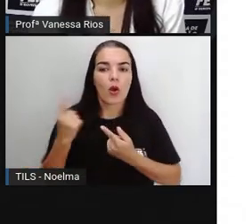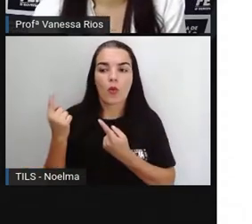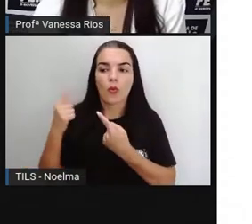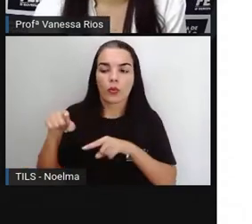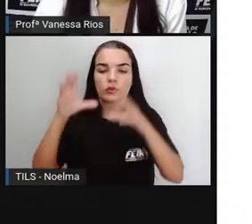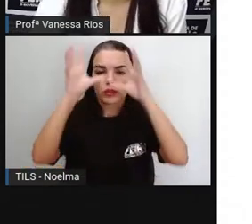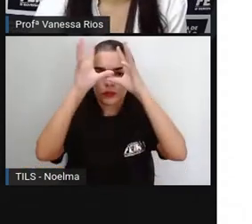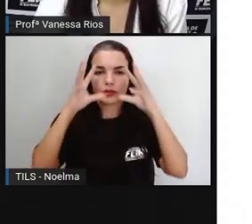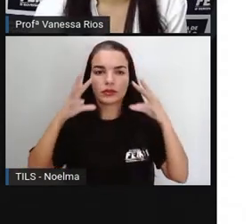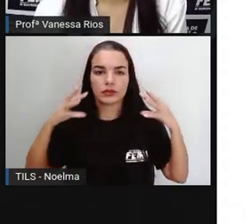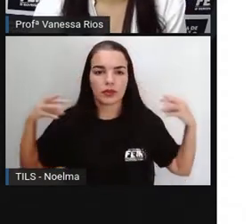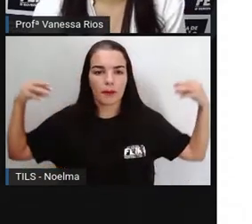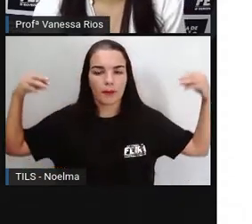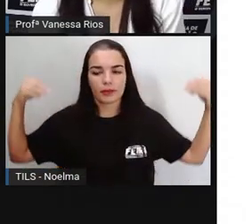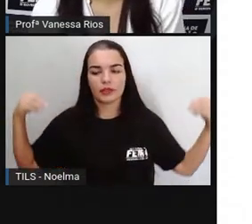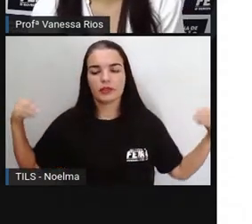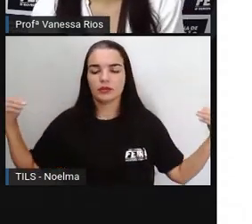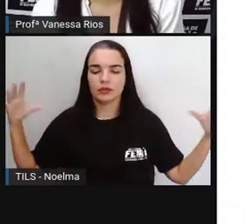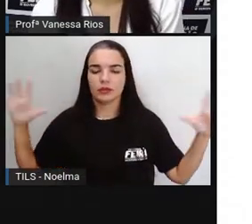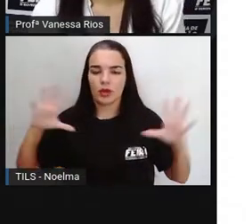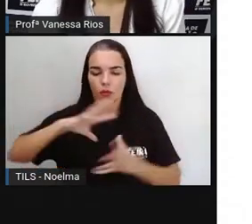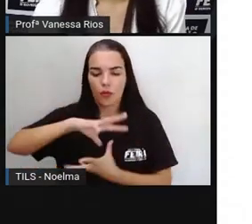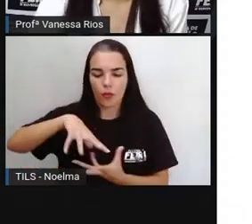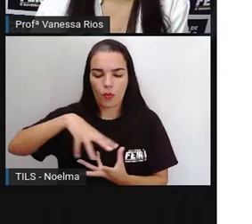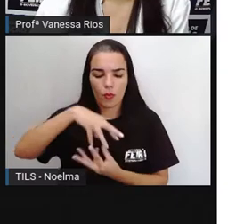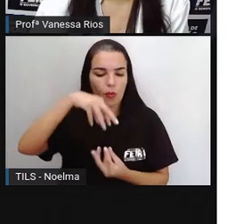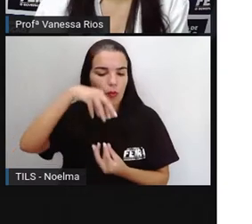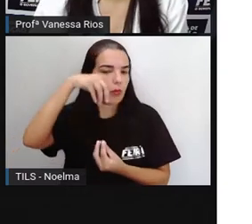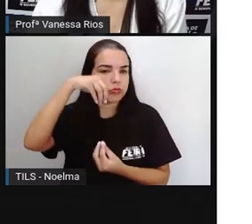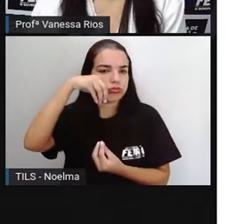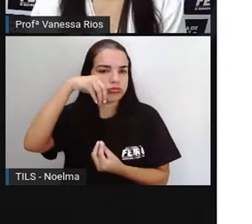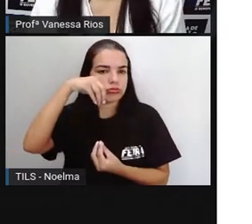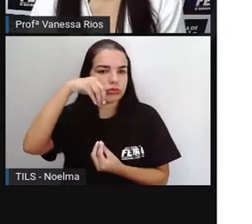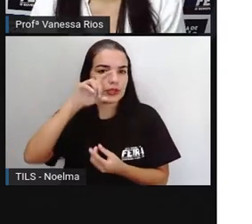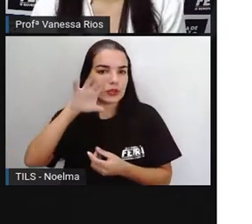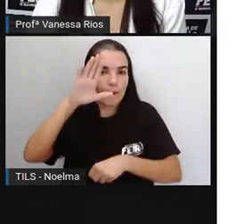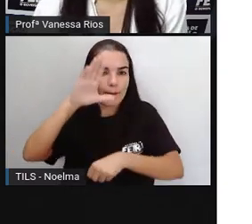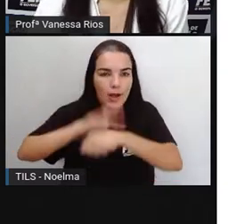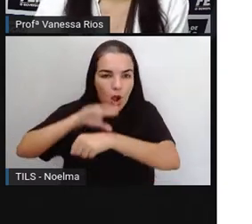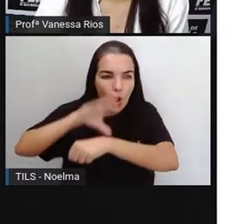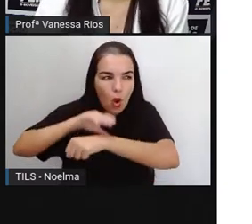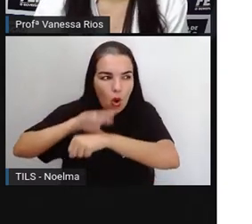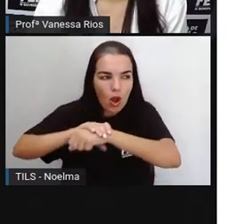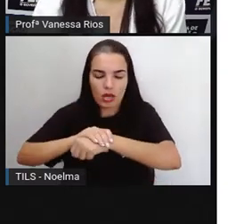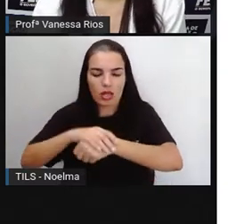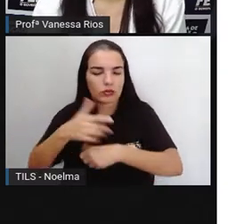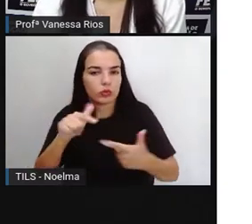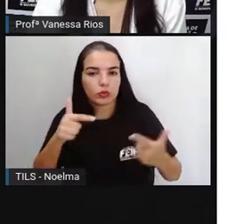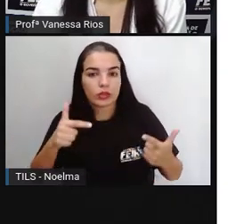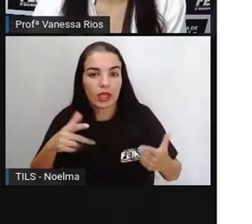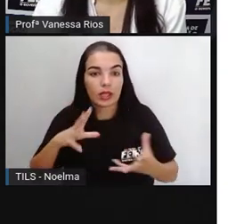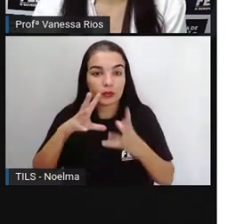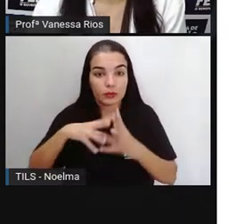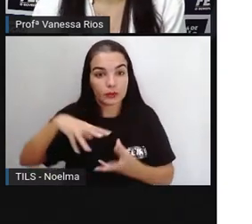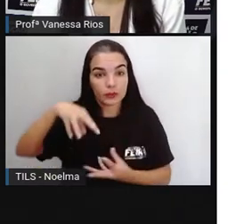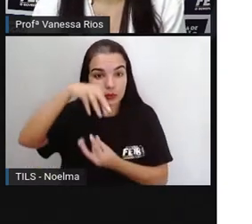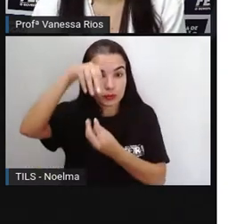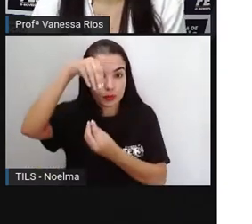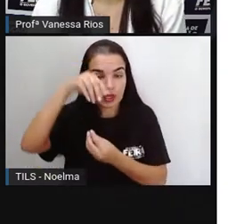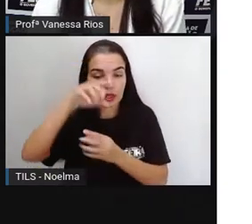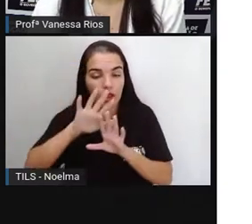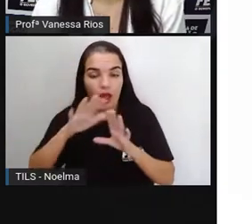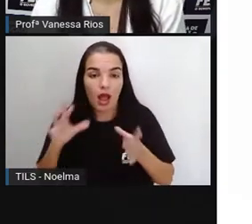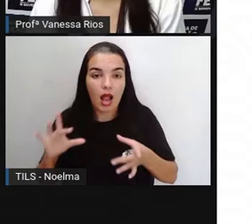ao espírito, corpóreo, concreto. Então, material está relacionado à matéria, está